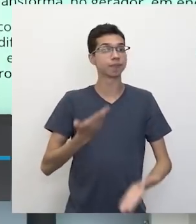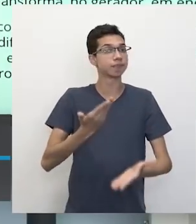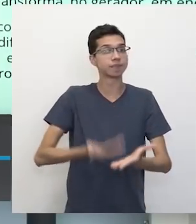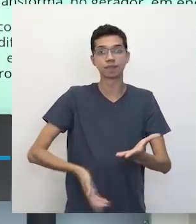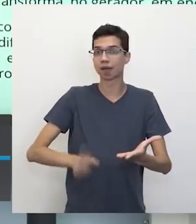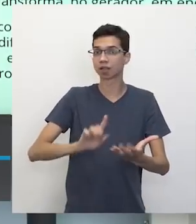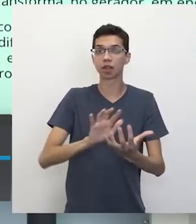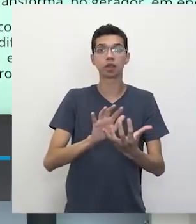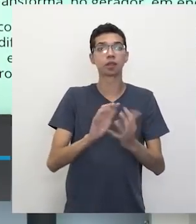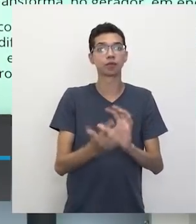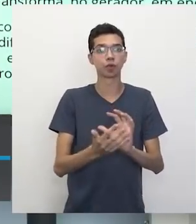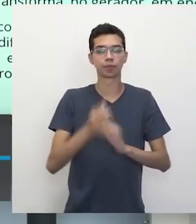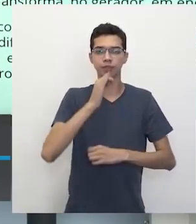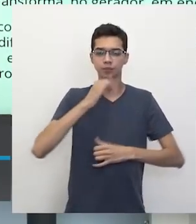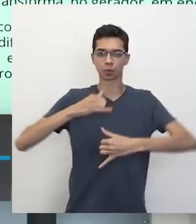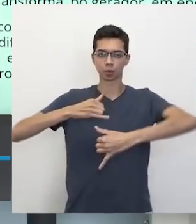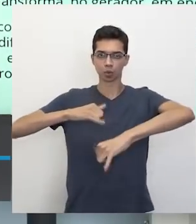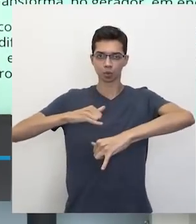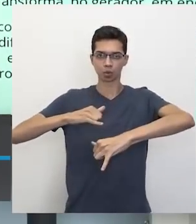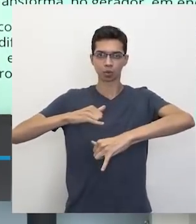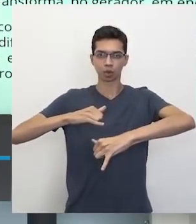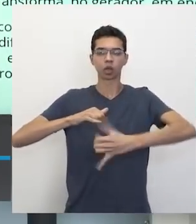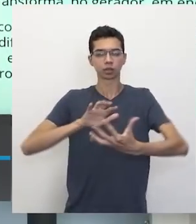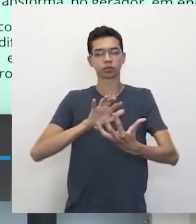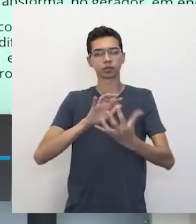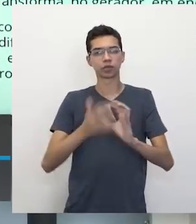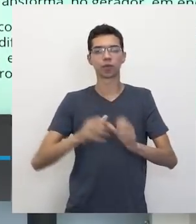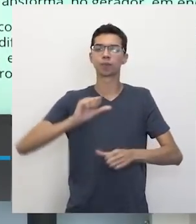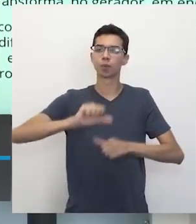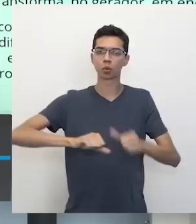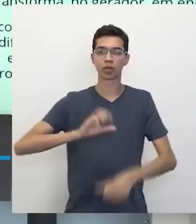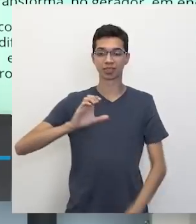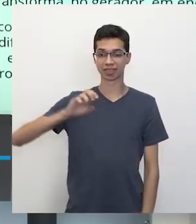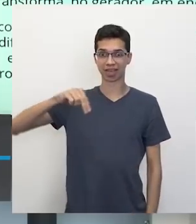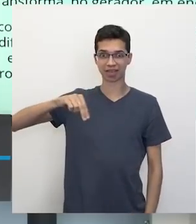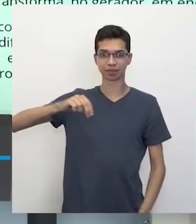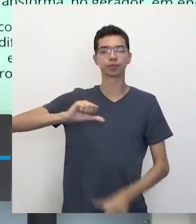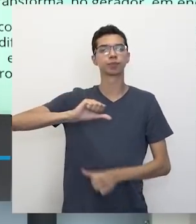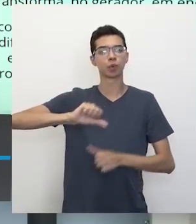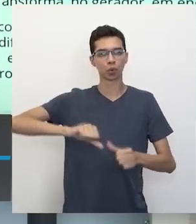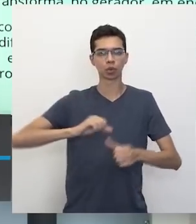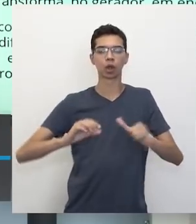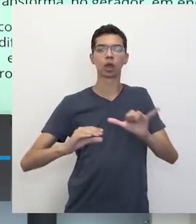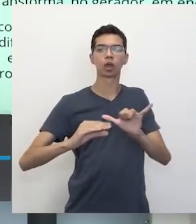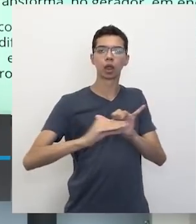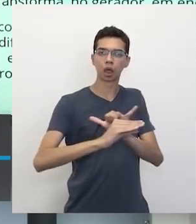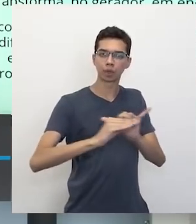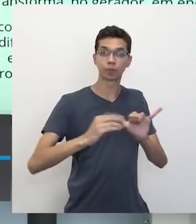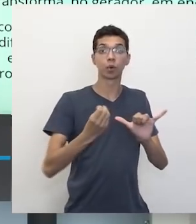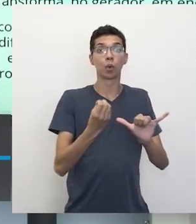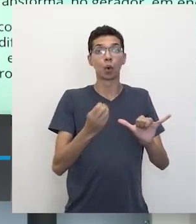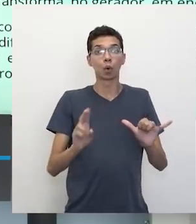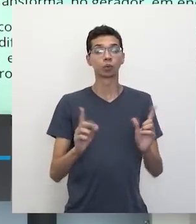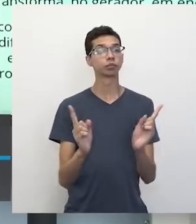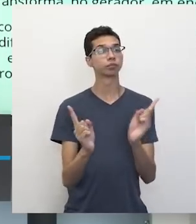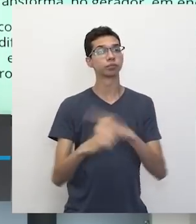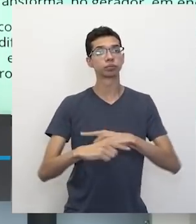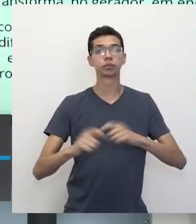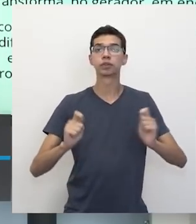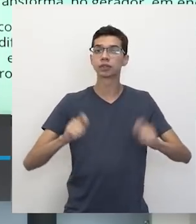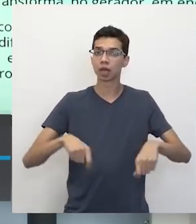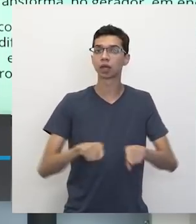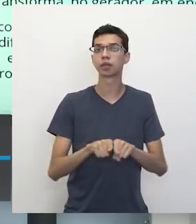Uma energia se transforma na outra. A cinética pode se transformar na térmica, térmica na cinética, potencial, então elas